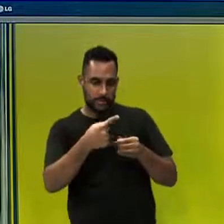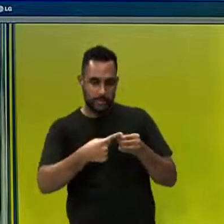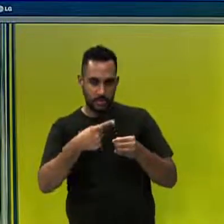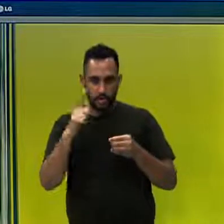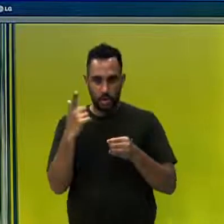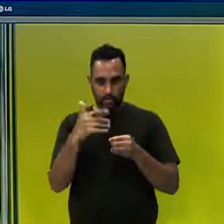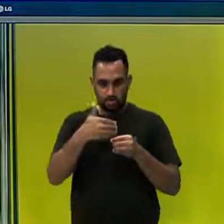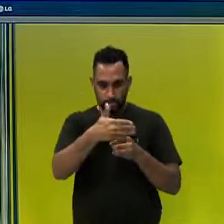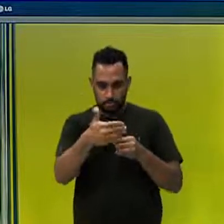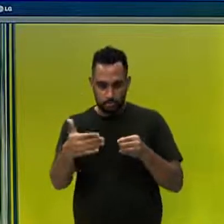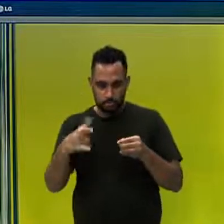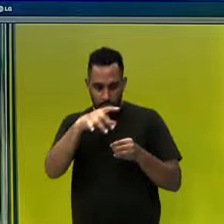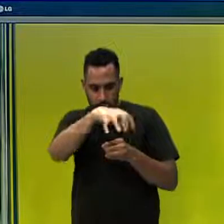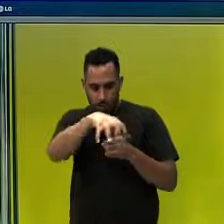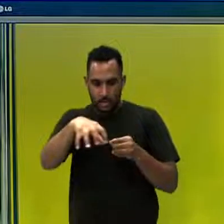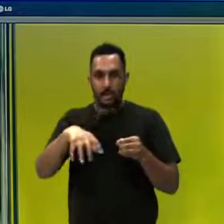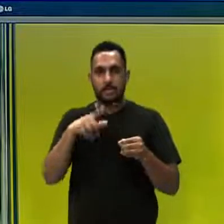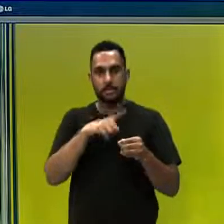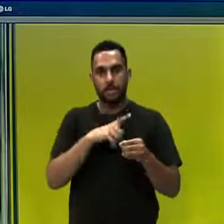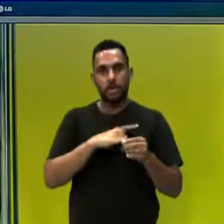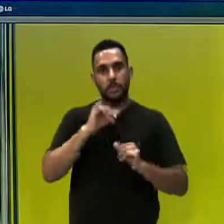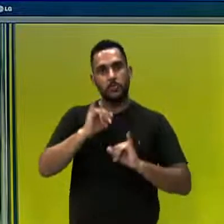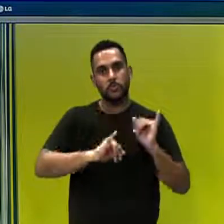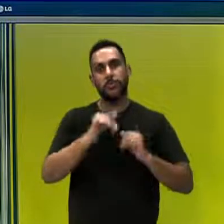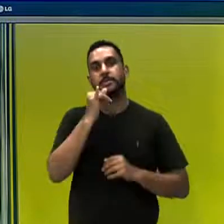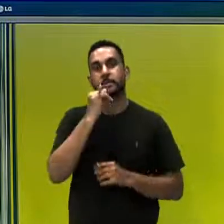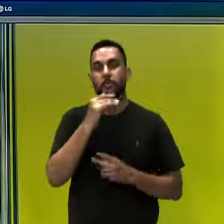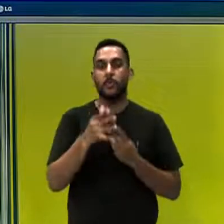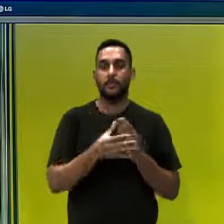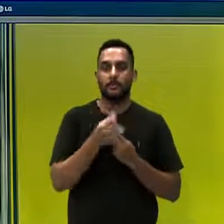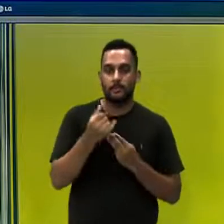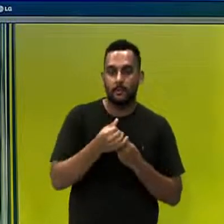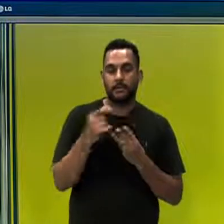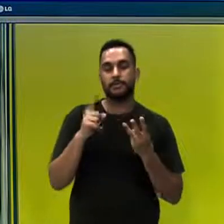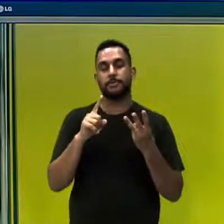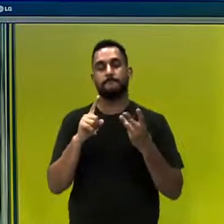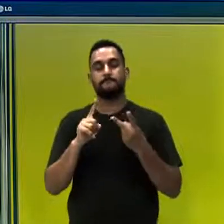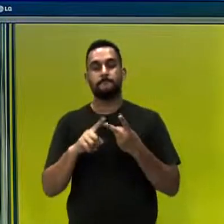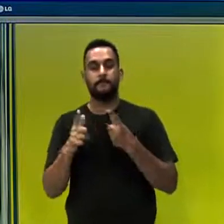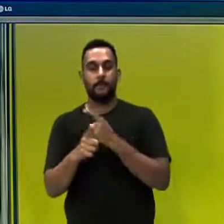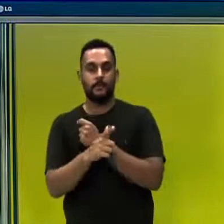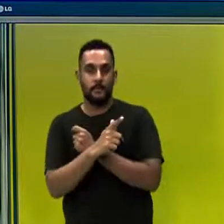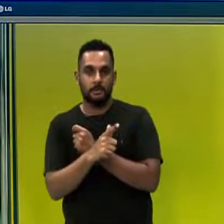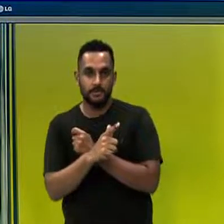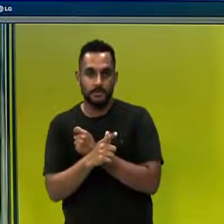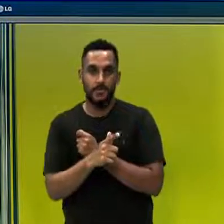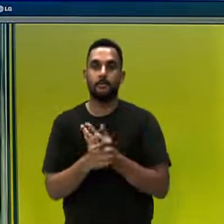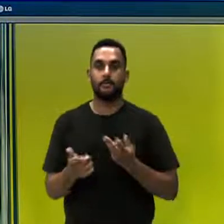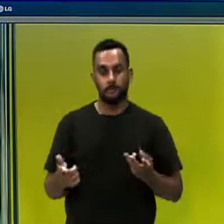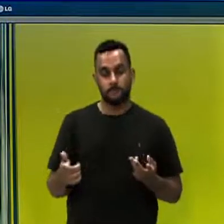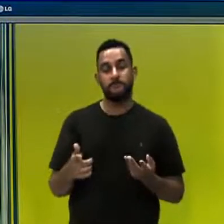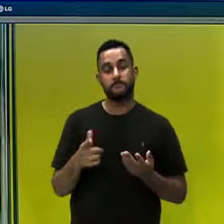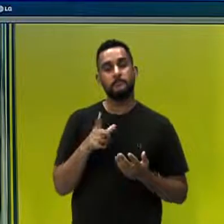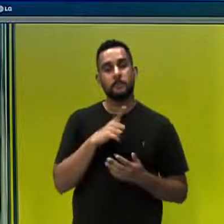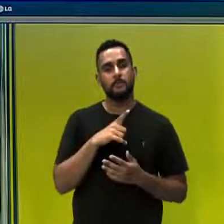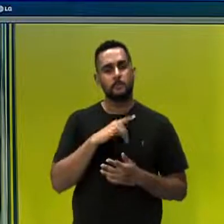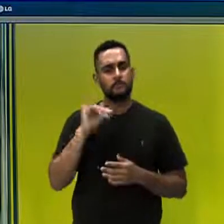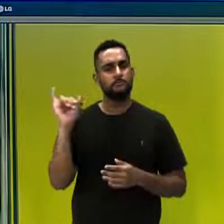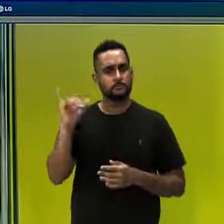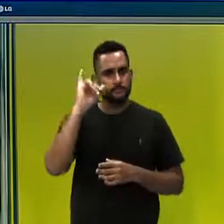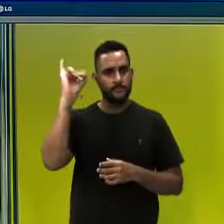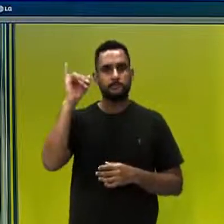metropolitana. Cidades de grande exemplo disso, Trindade, Aparecida de Goiânia, Senador Canedo. Cidades de grande